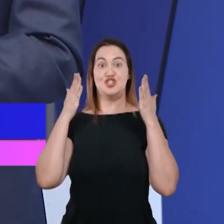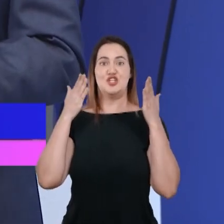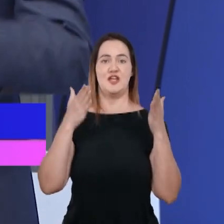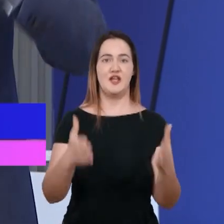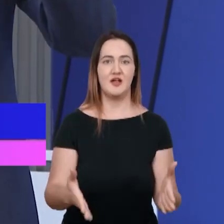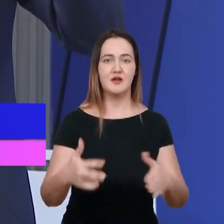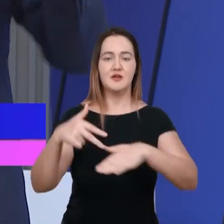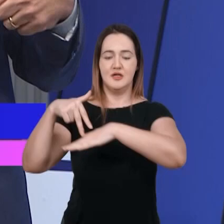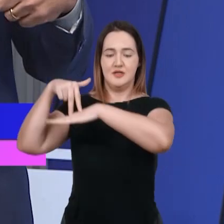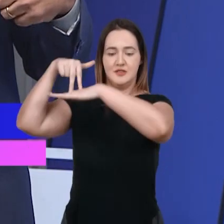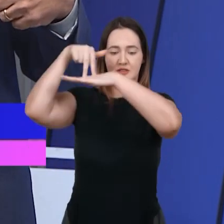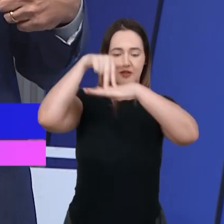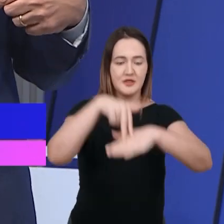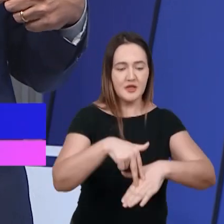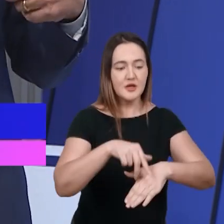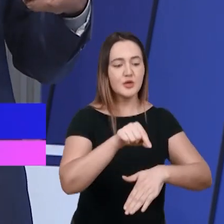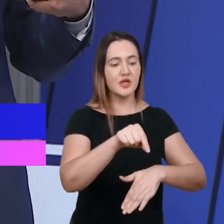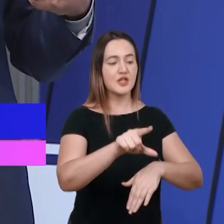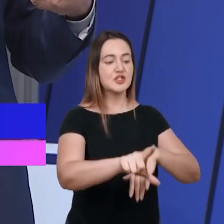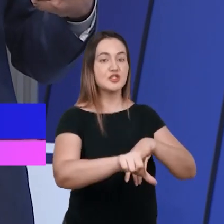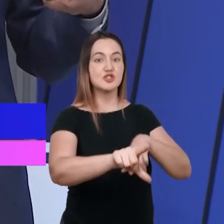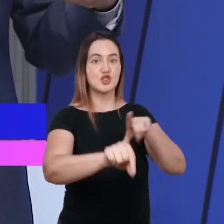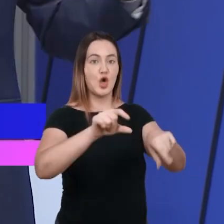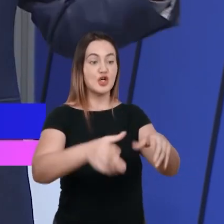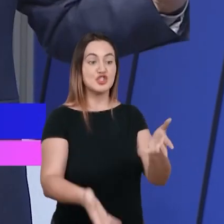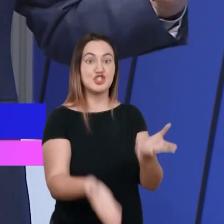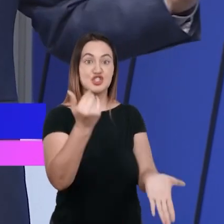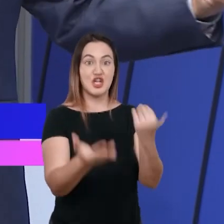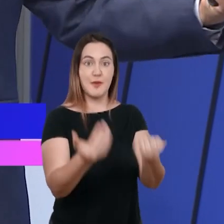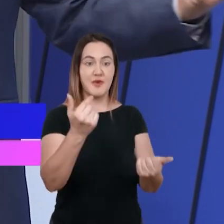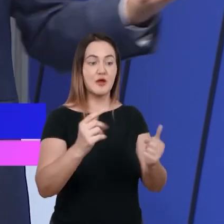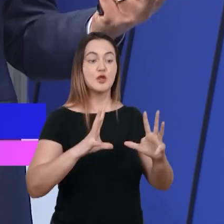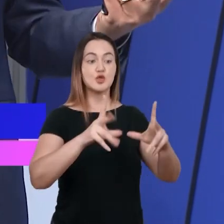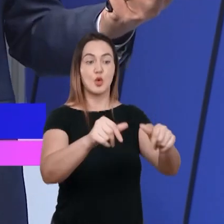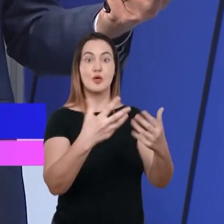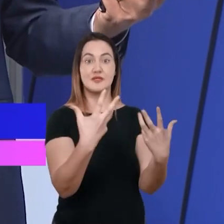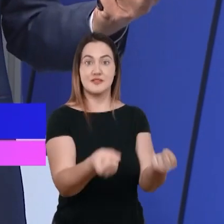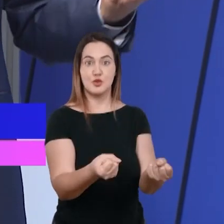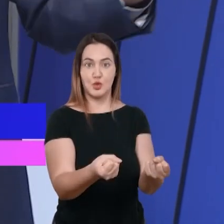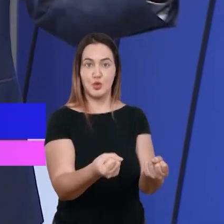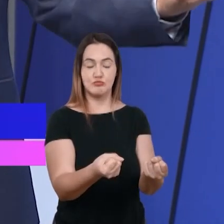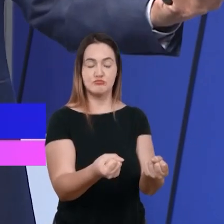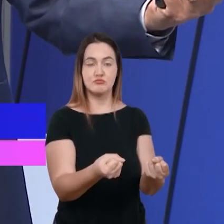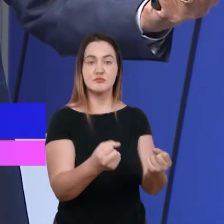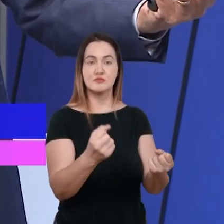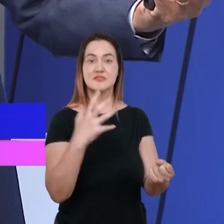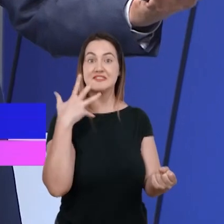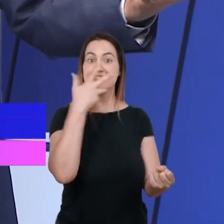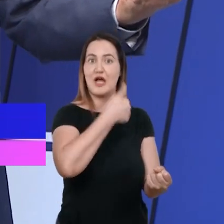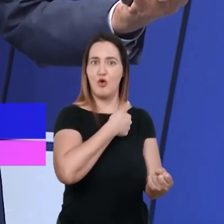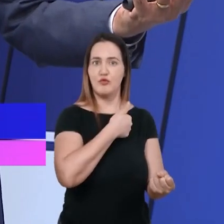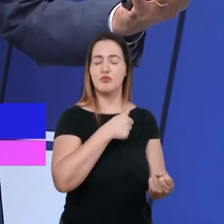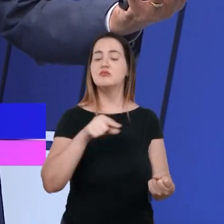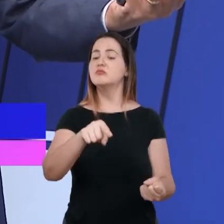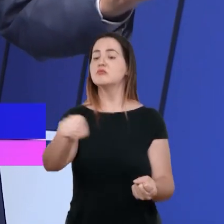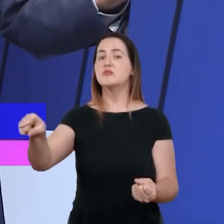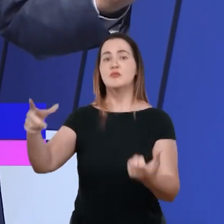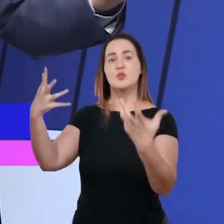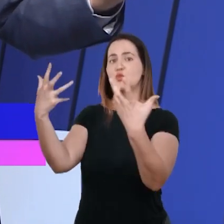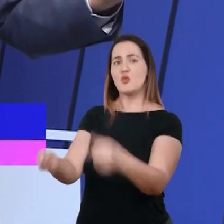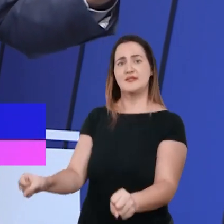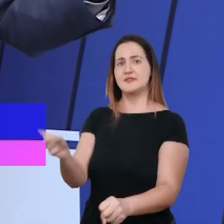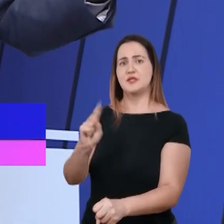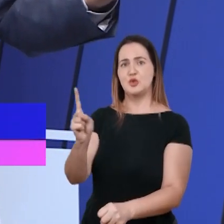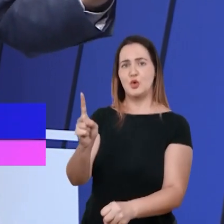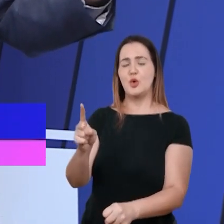voltou e nesse momento que ele volta, ele então separa os salvos dos perdidos. Os perdidos ele chama de malditos. Eu sei que